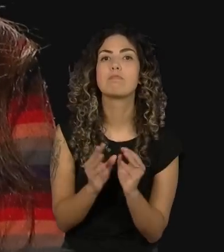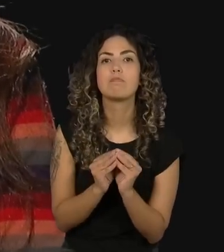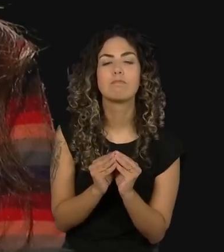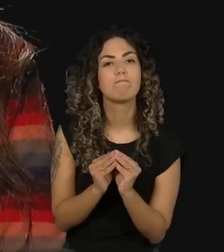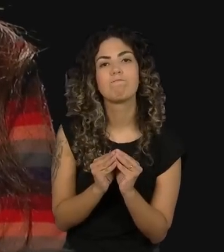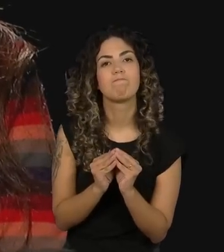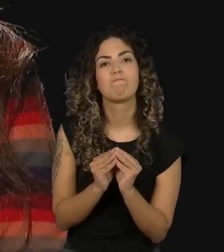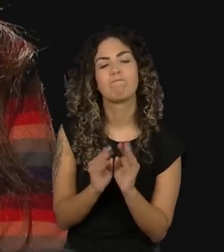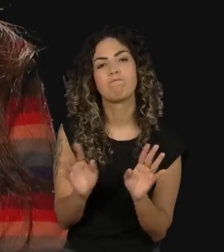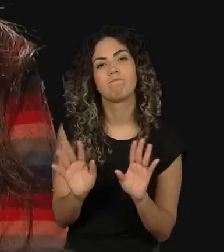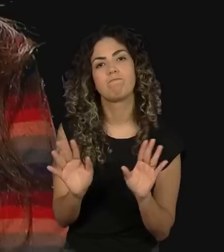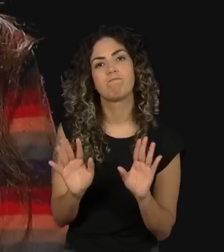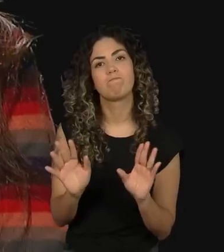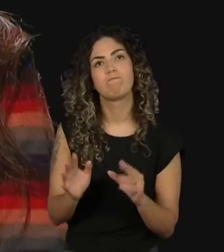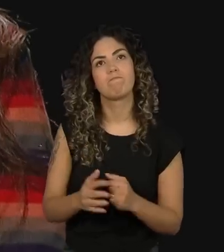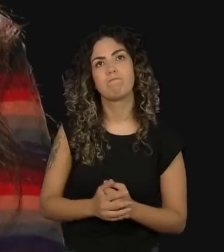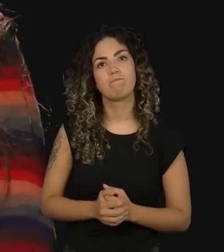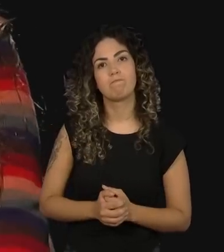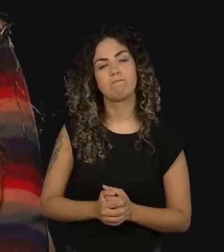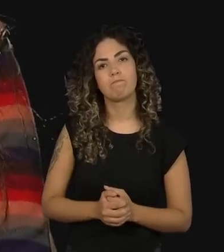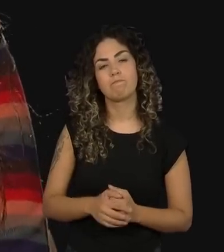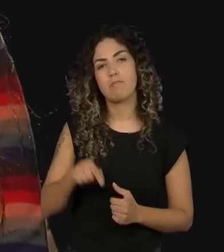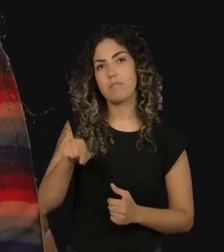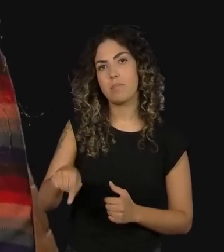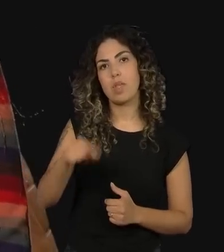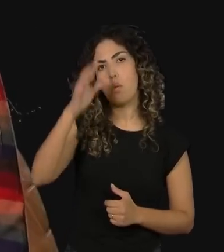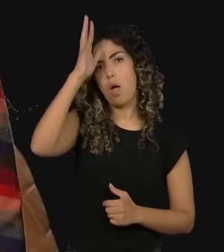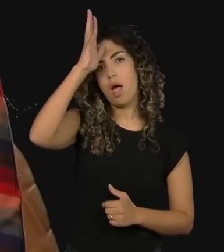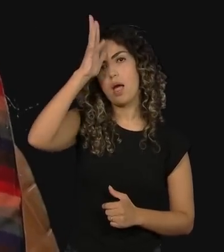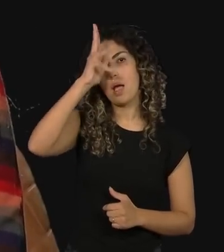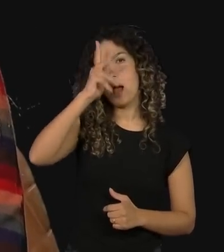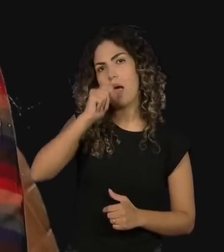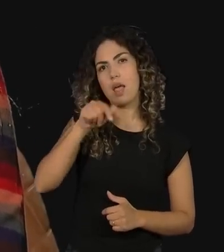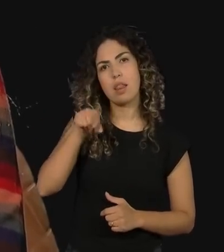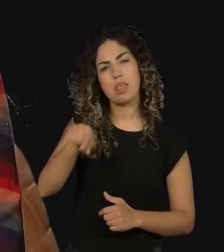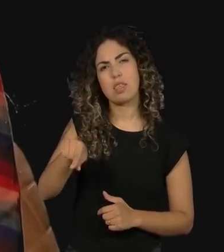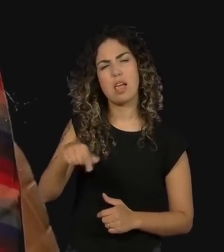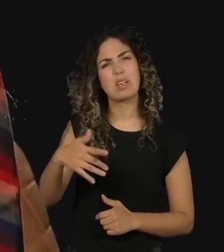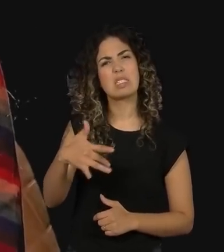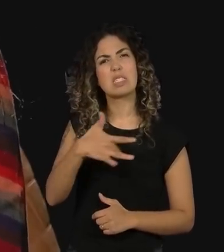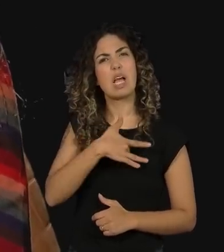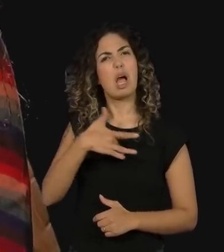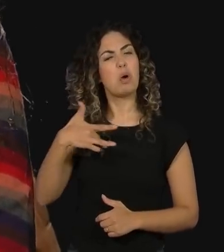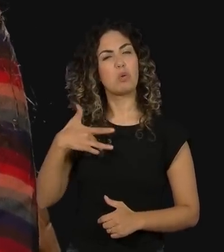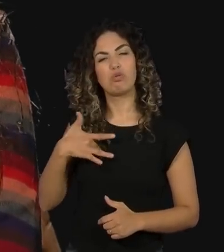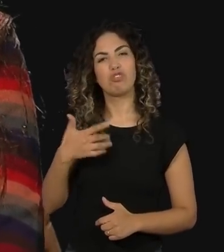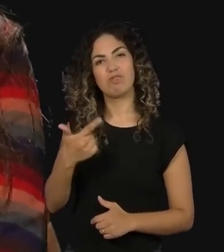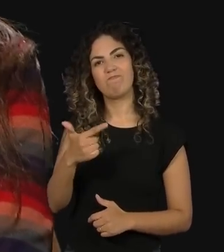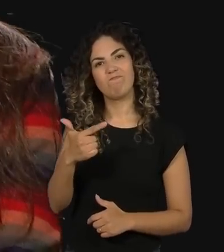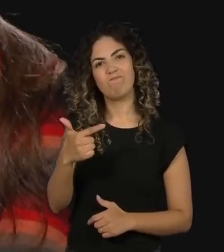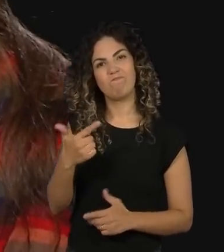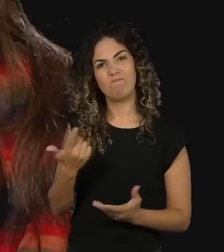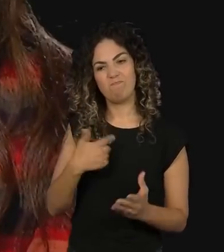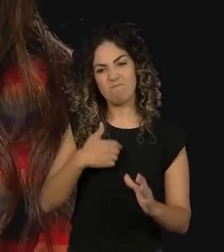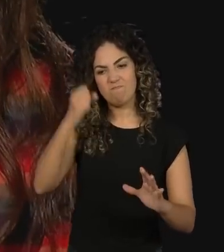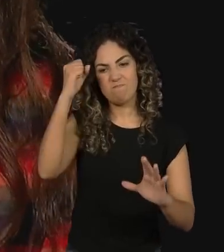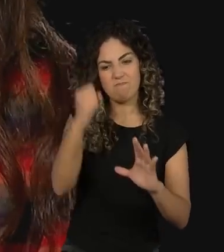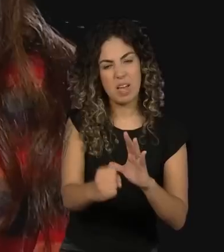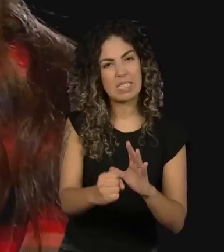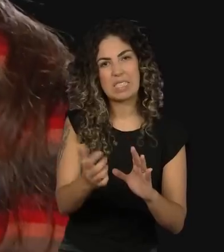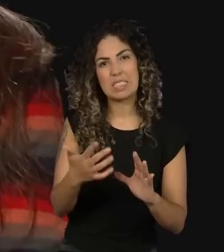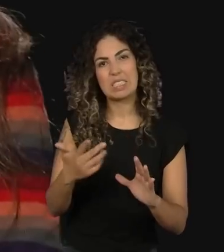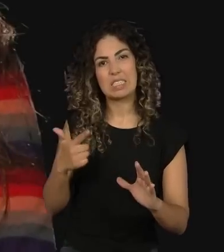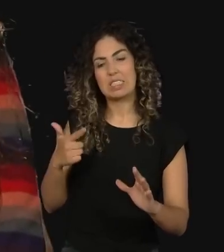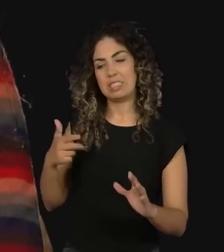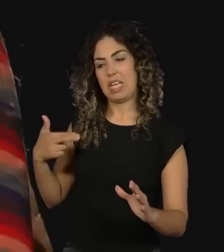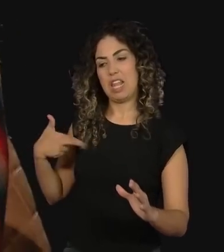não. A galinha não estava em perfeitas condições de saúde para ser abatida segundo os preceitos religiosos.